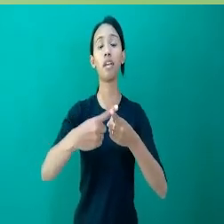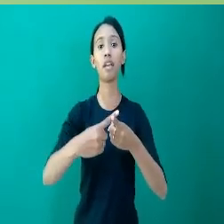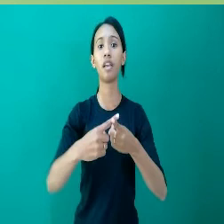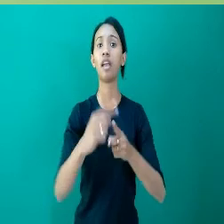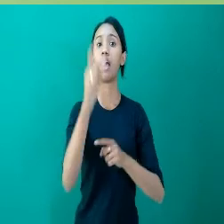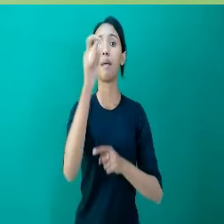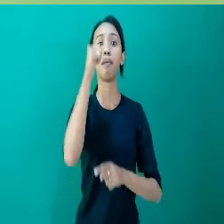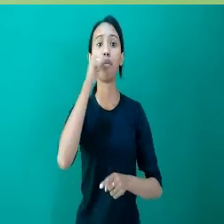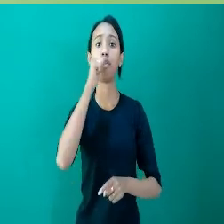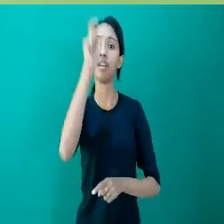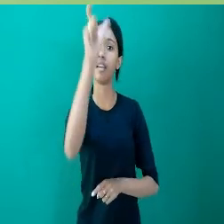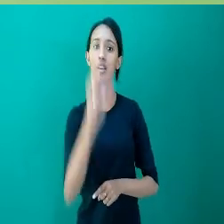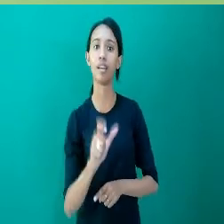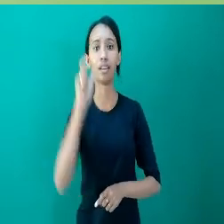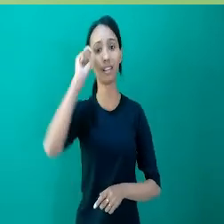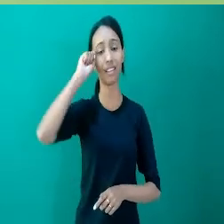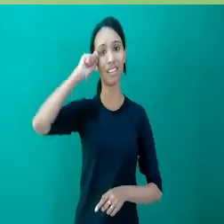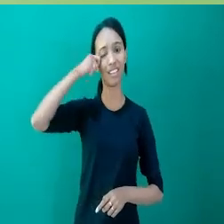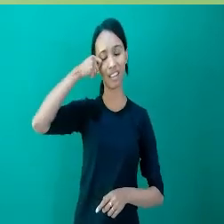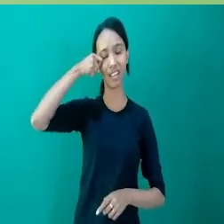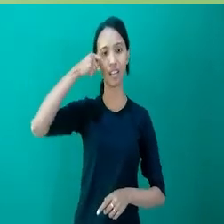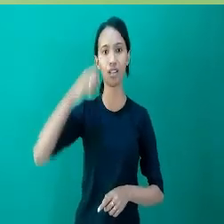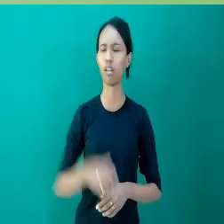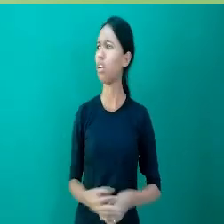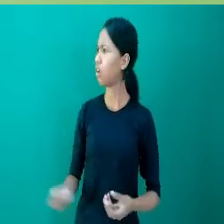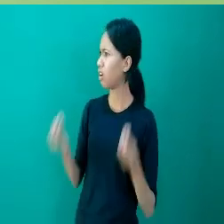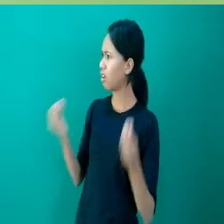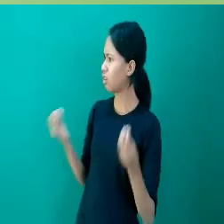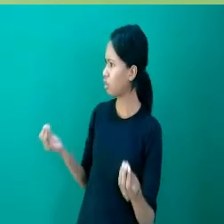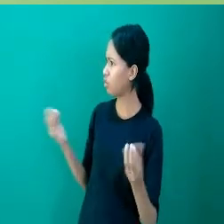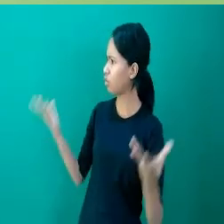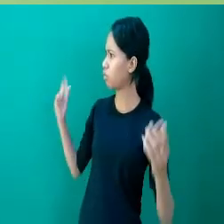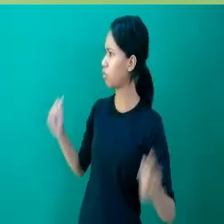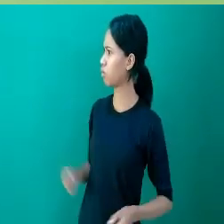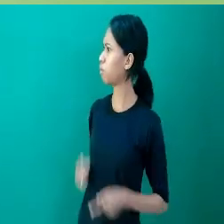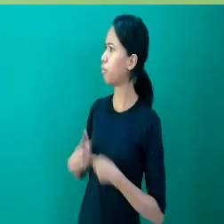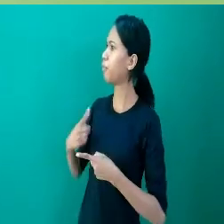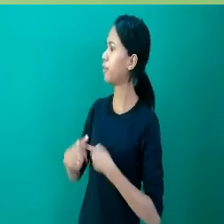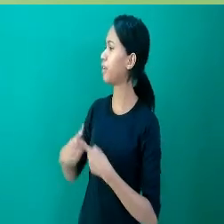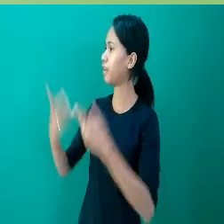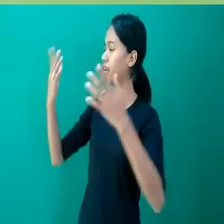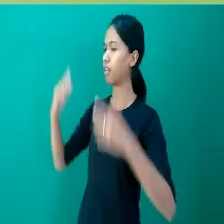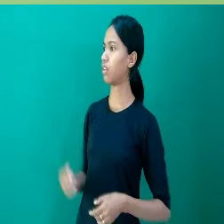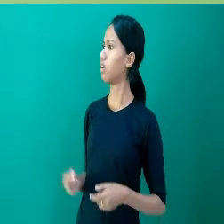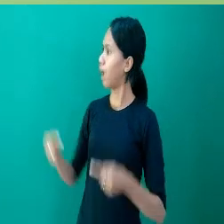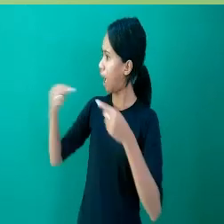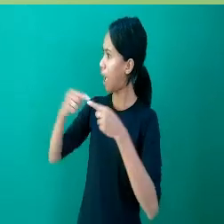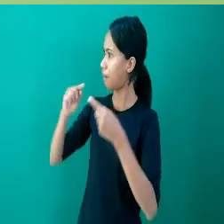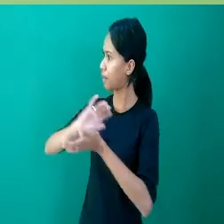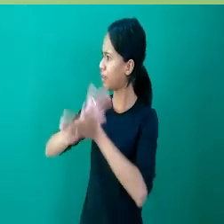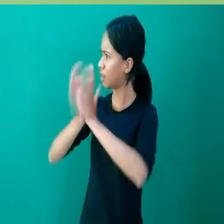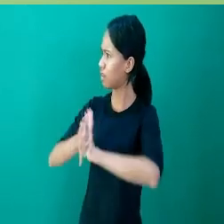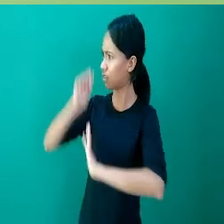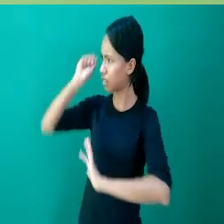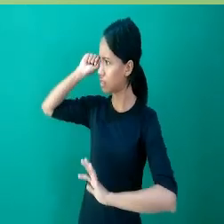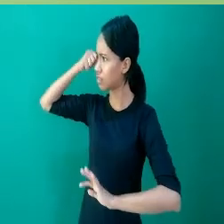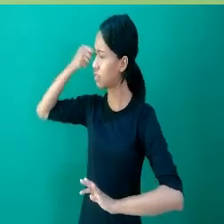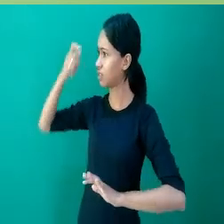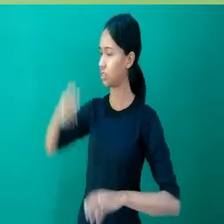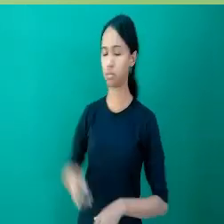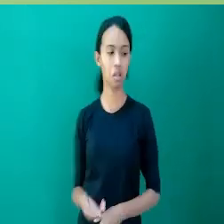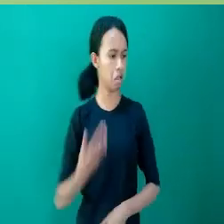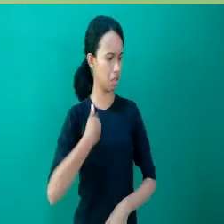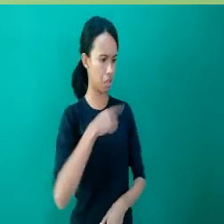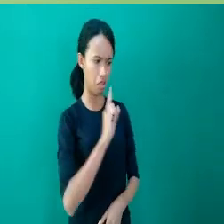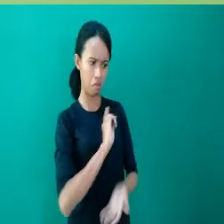não sabe que você já namora, já não anda. Não, é porque isso é racismo. Tá com medo do que usa. É racismo. Eu digo, mas